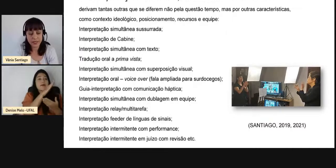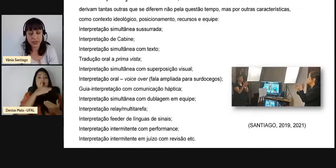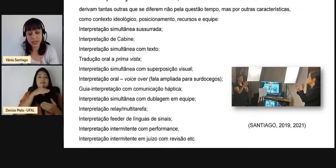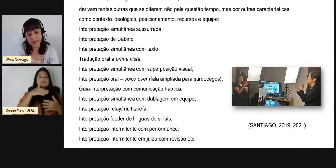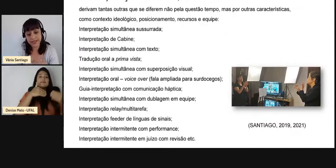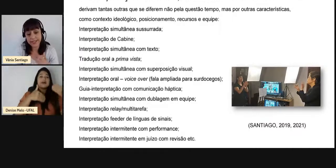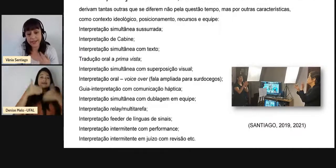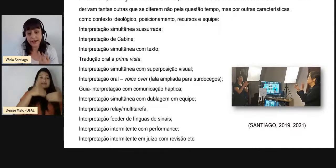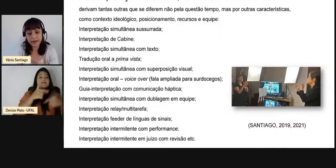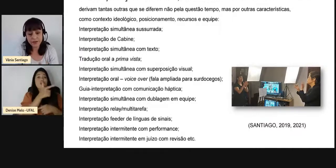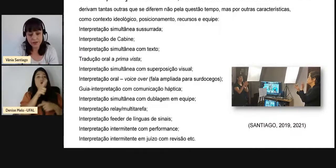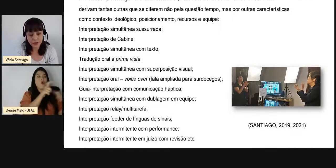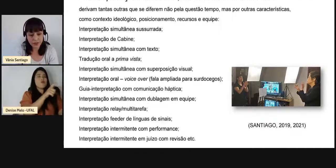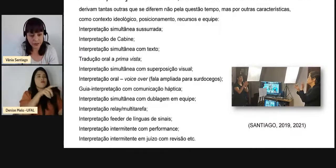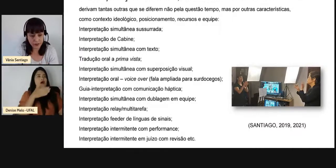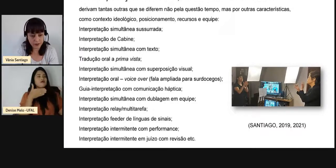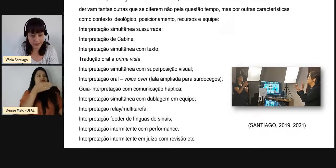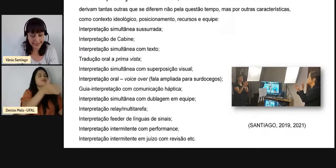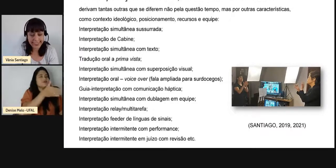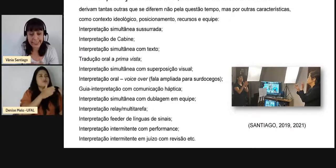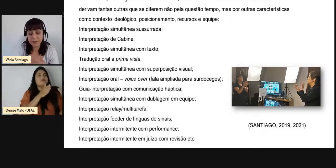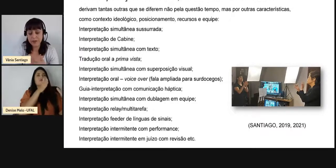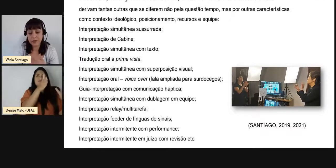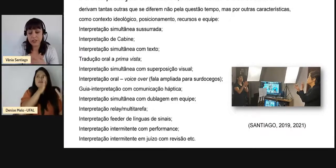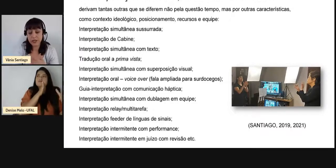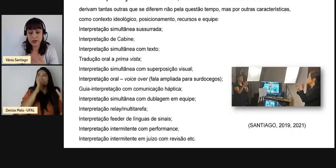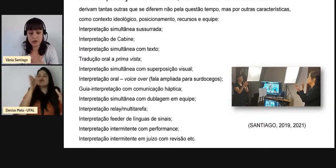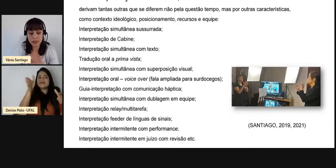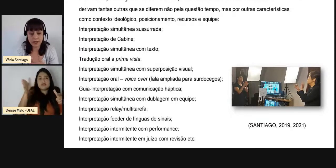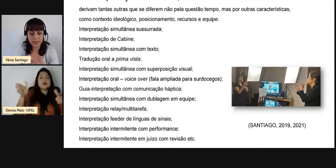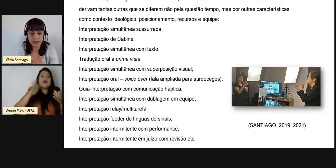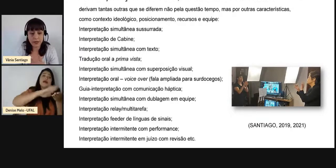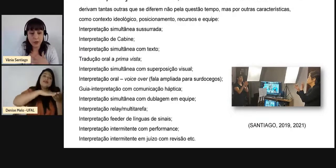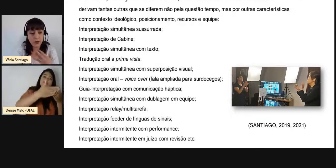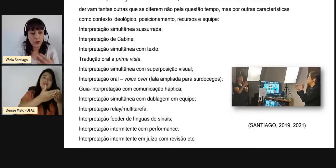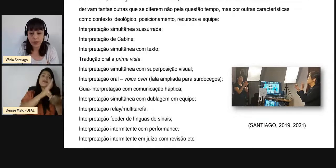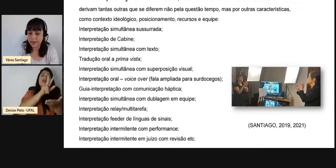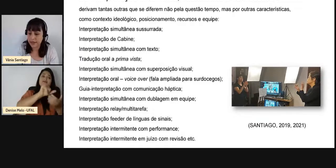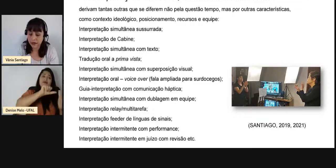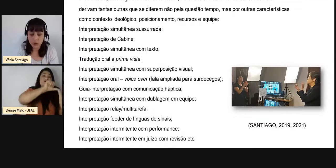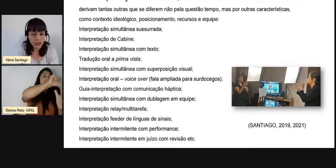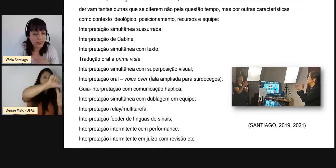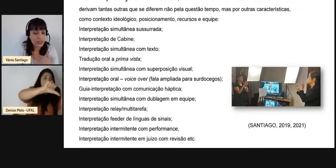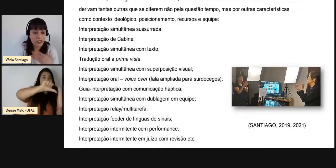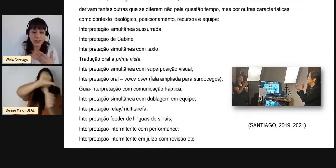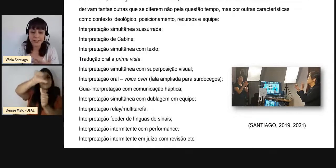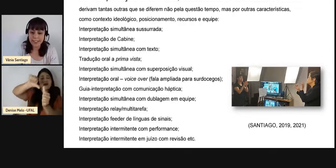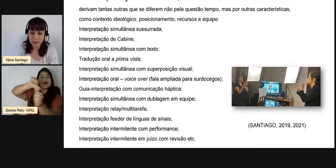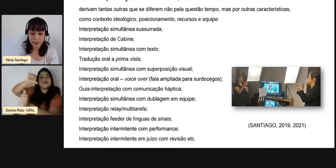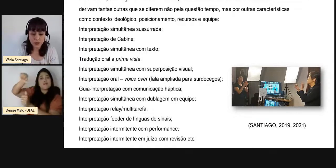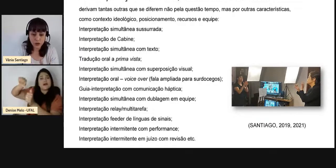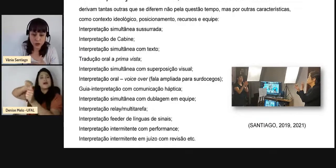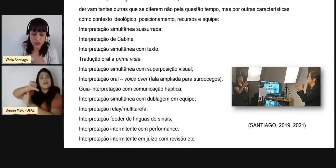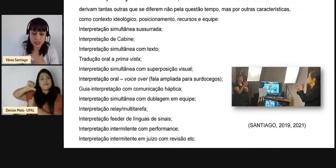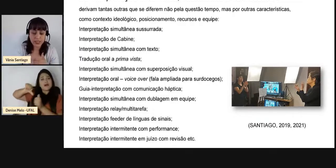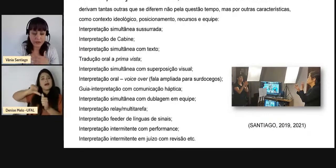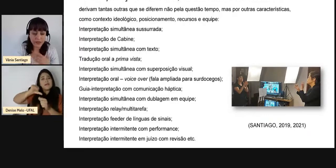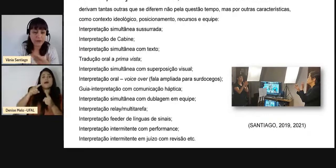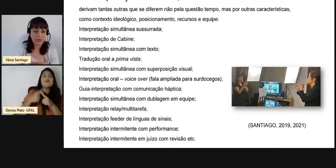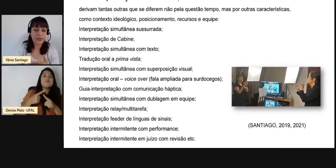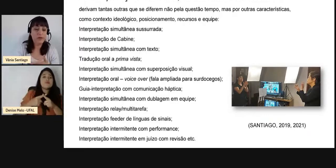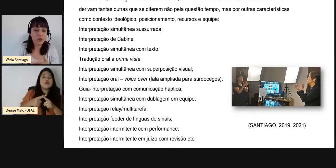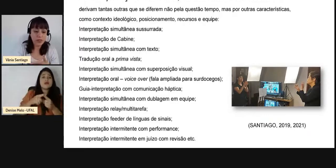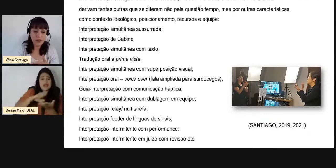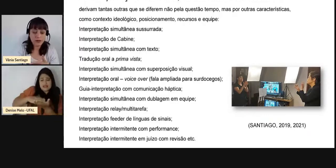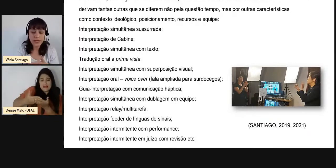a interpretação ela vai se reconfigurando de forma dialógica, a quantidade de intérpretes, como se organiza,